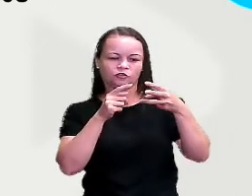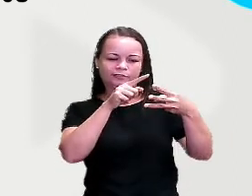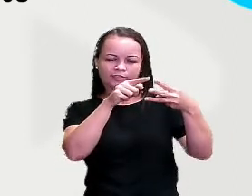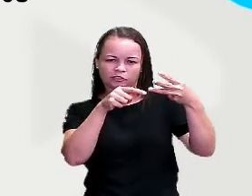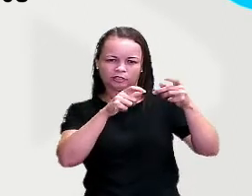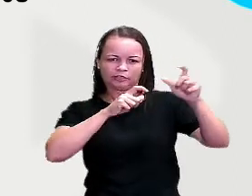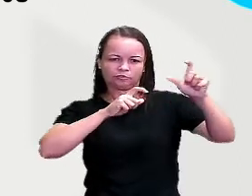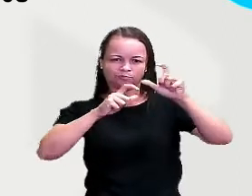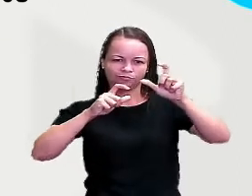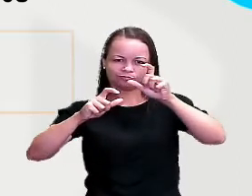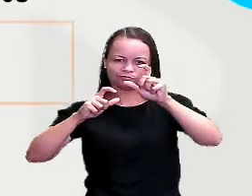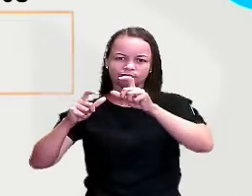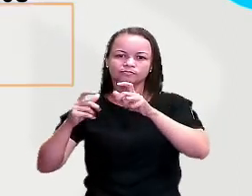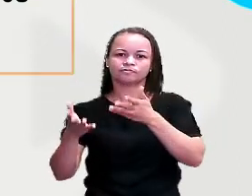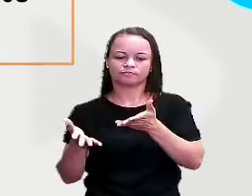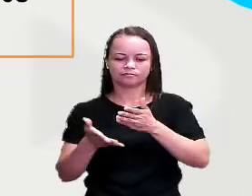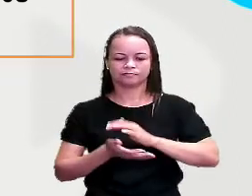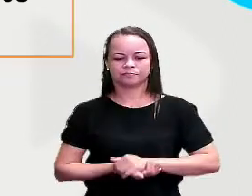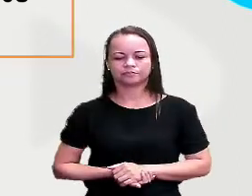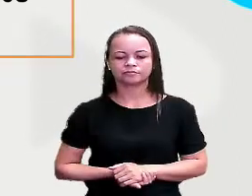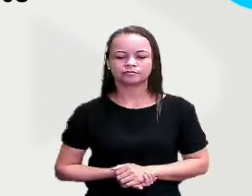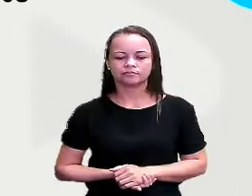tirinhas anteriores?